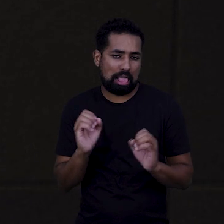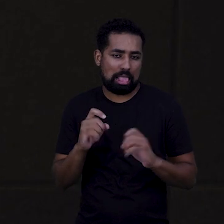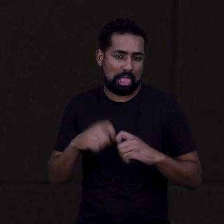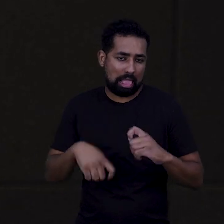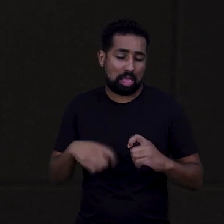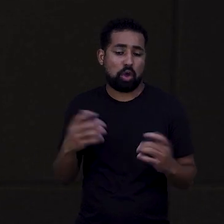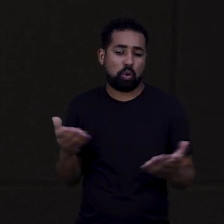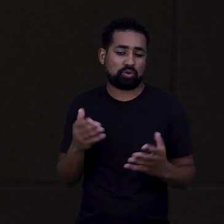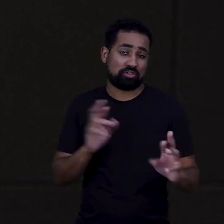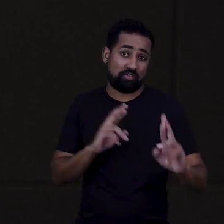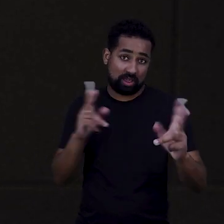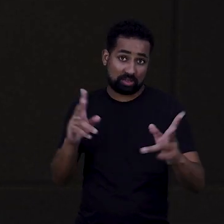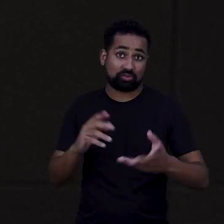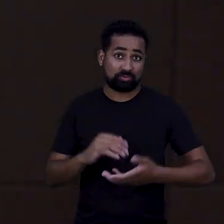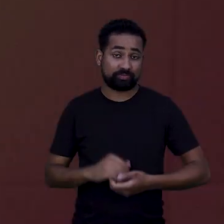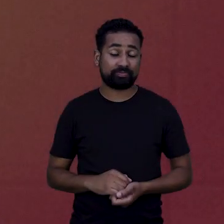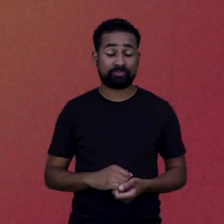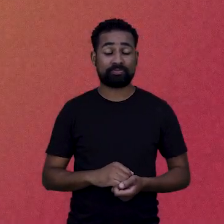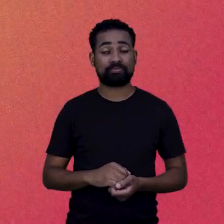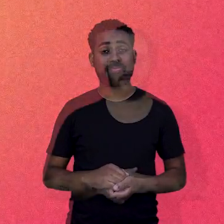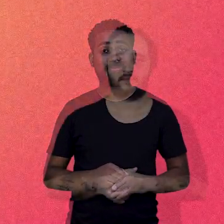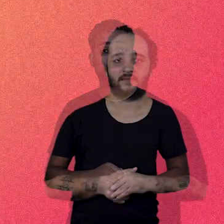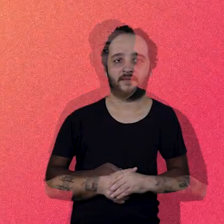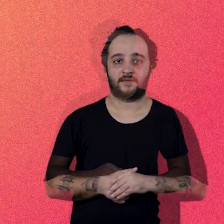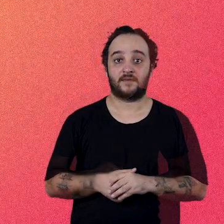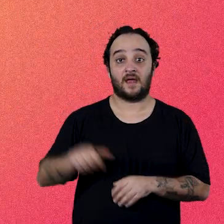Hoje o cenário é um pouco